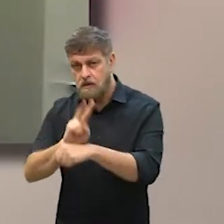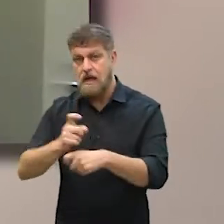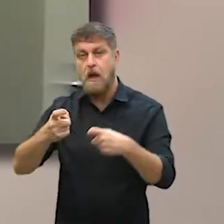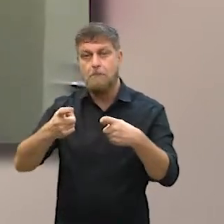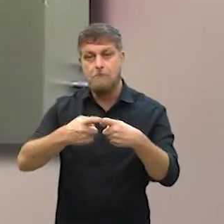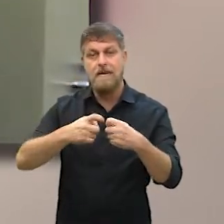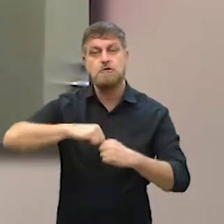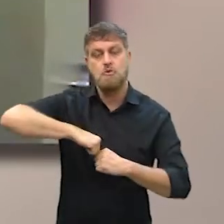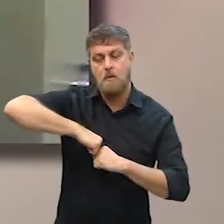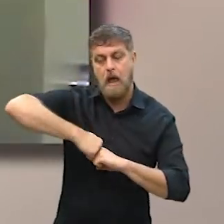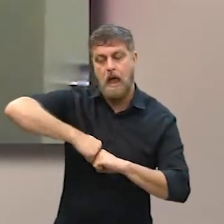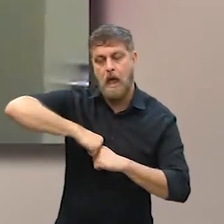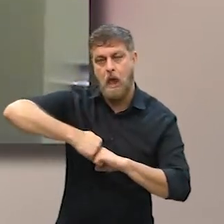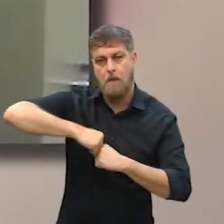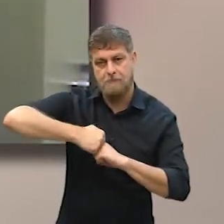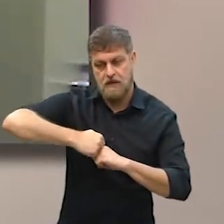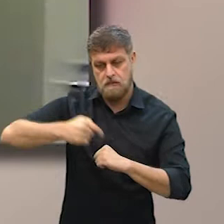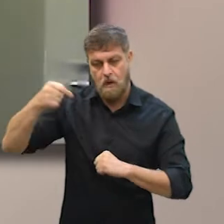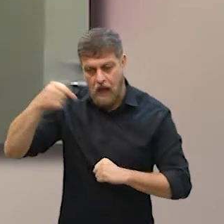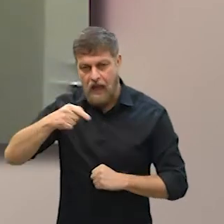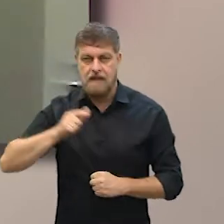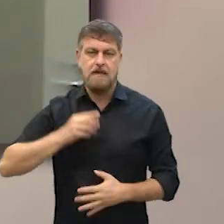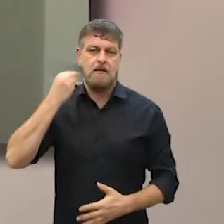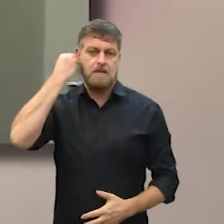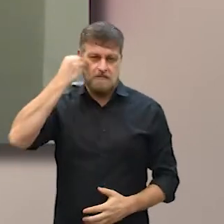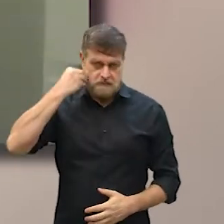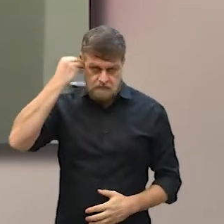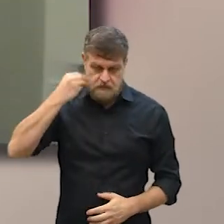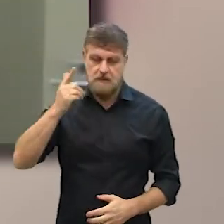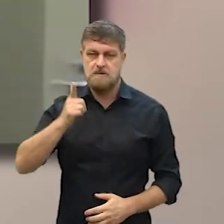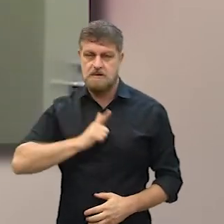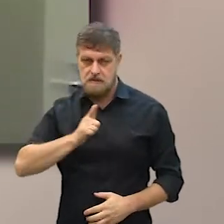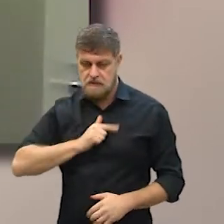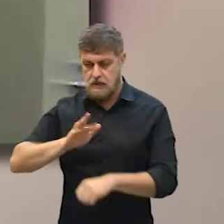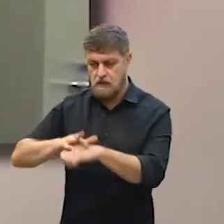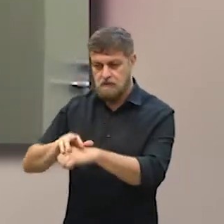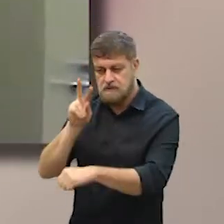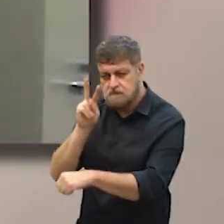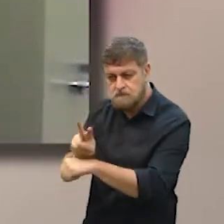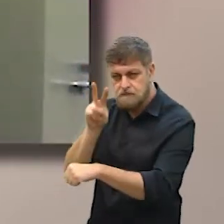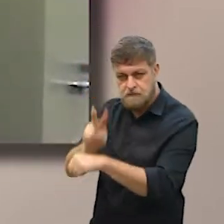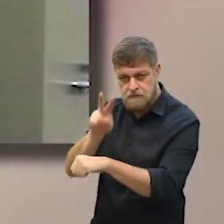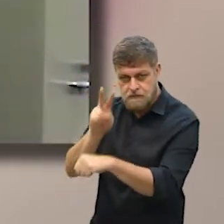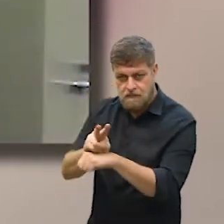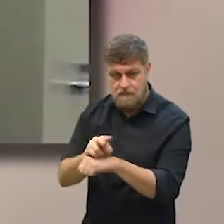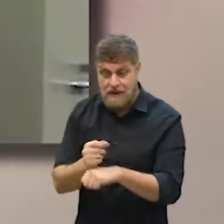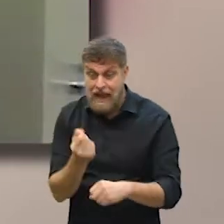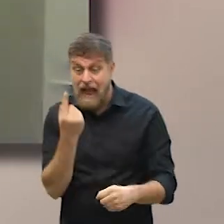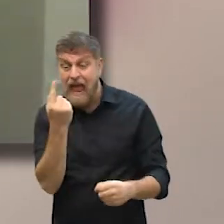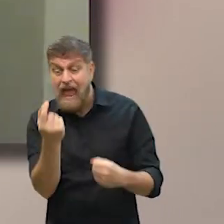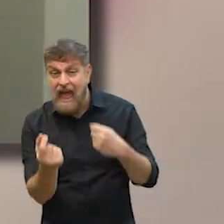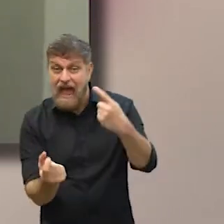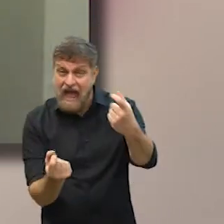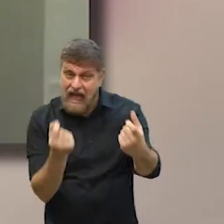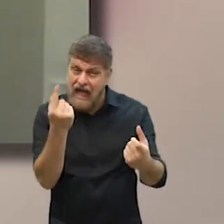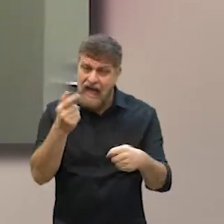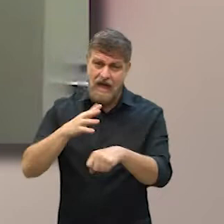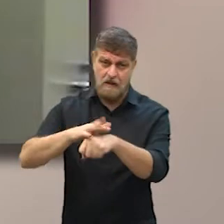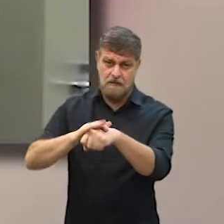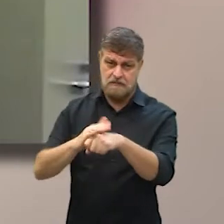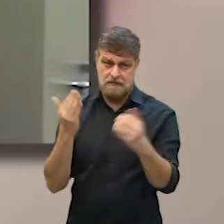ideal é que seja feita por um médico reumatologista e o médico e tem Ampla experiência em tratar essa doença é uma doença relativamente